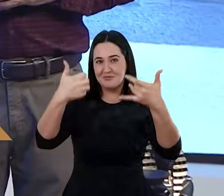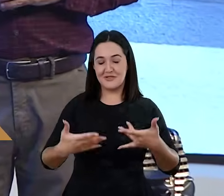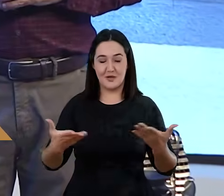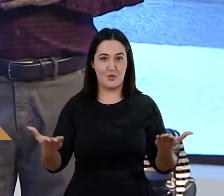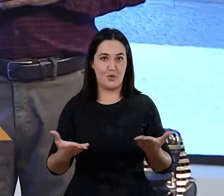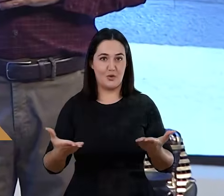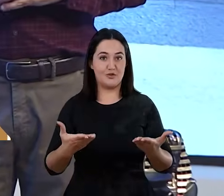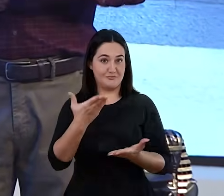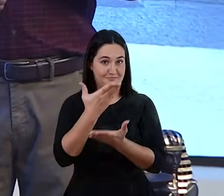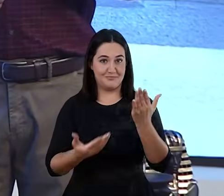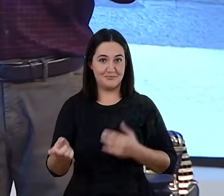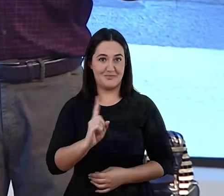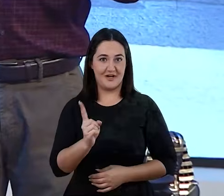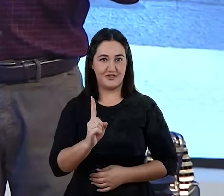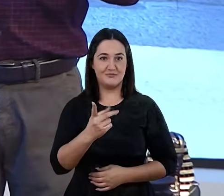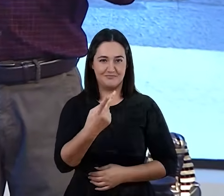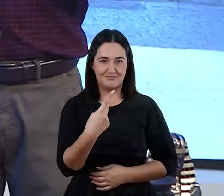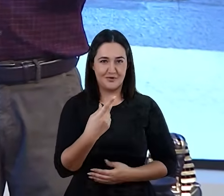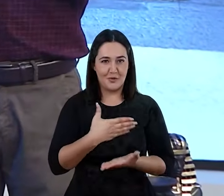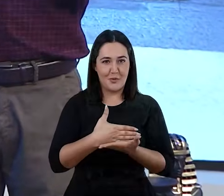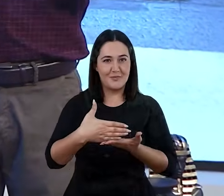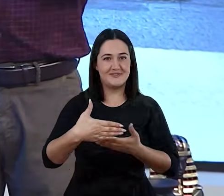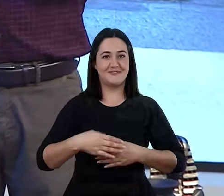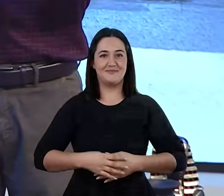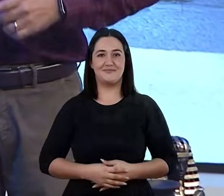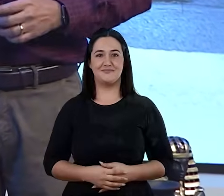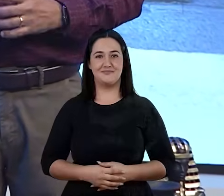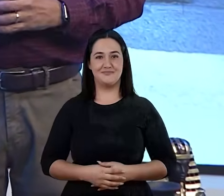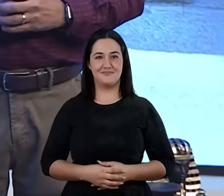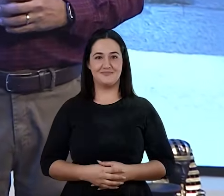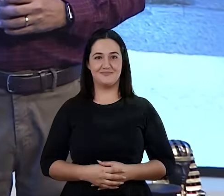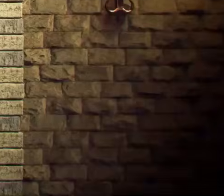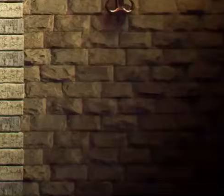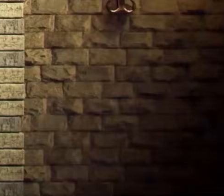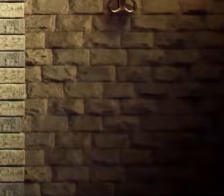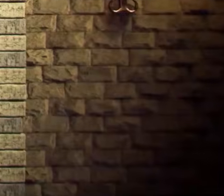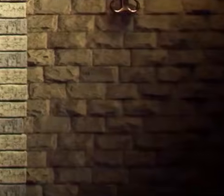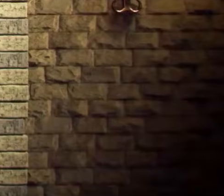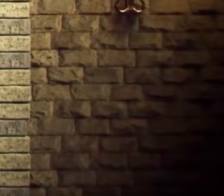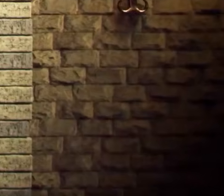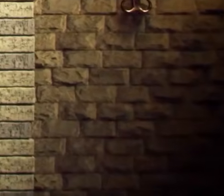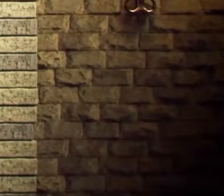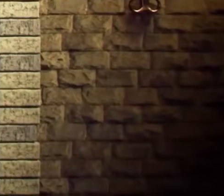do programa Evidências de hoje, então não sai daí, porque o nosso bate-papo está só começando.